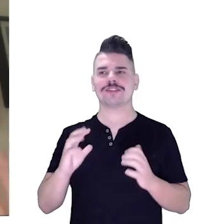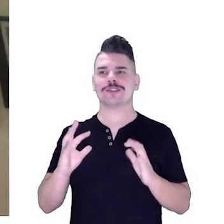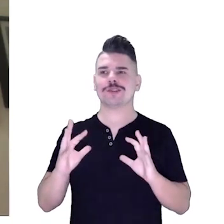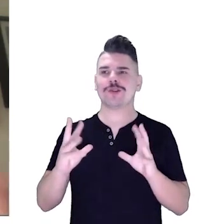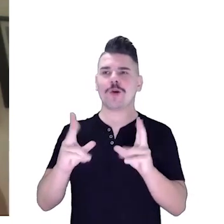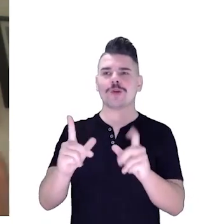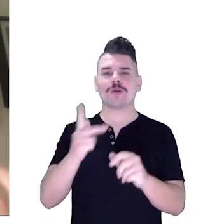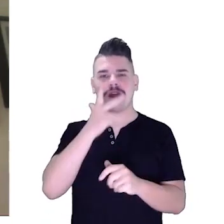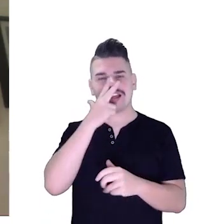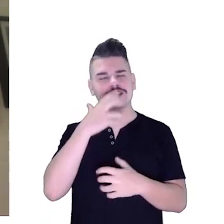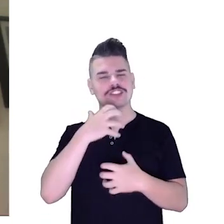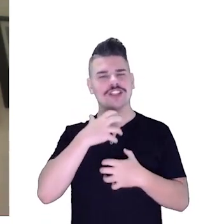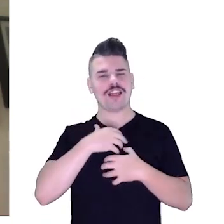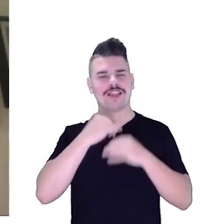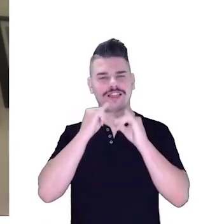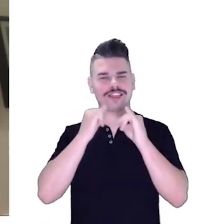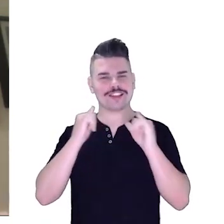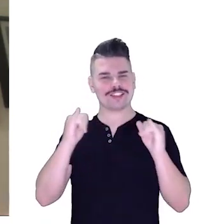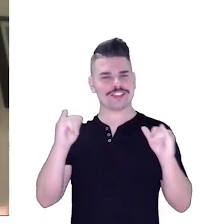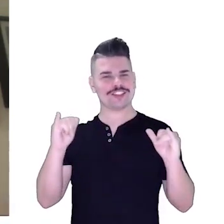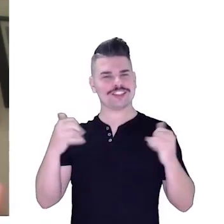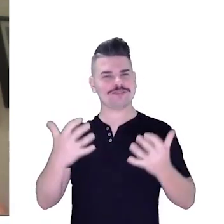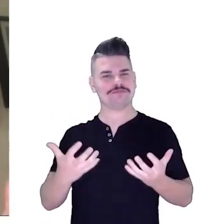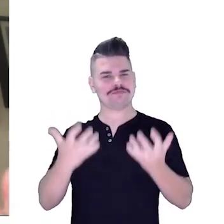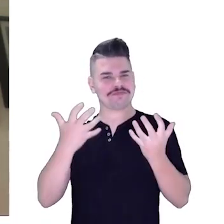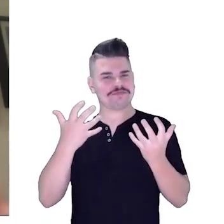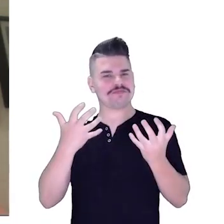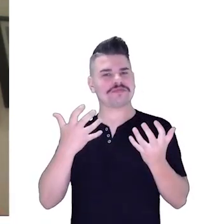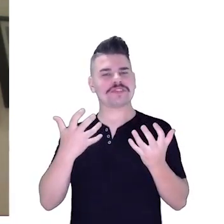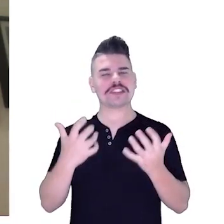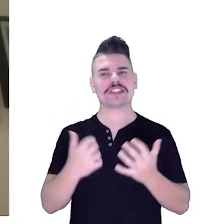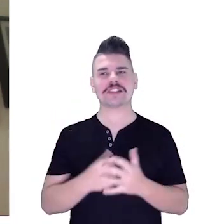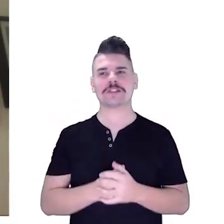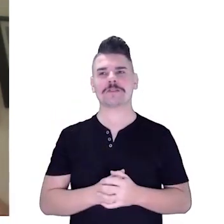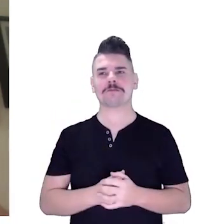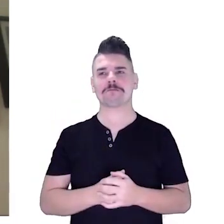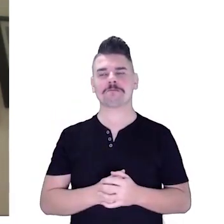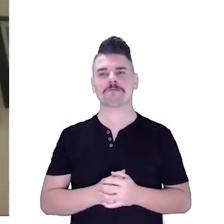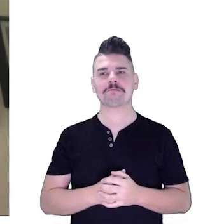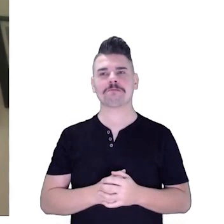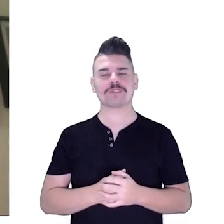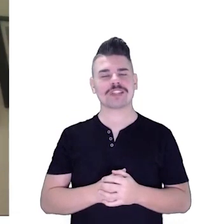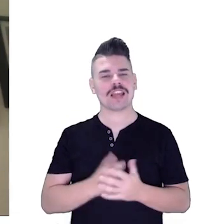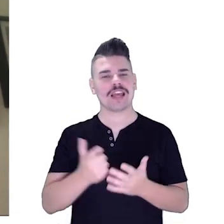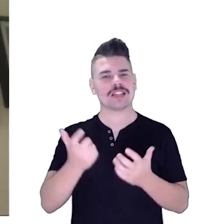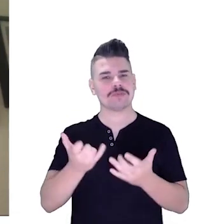apoiadores, todos ainda com cheios de energia, que ela fala que, né,